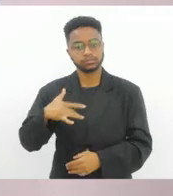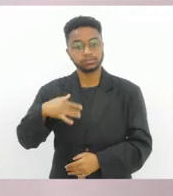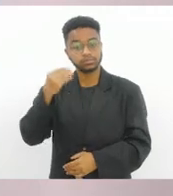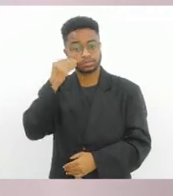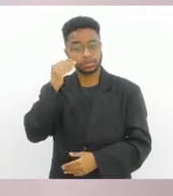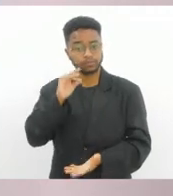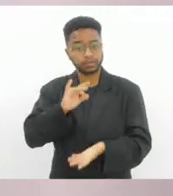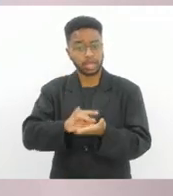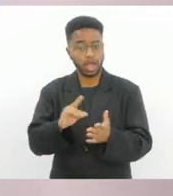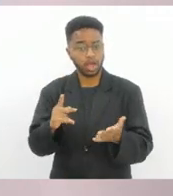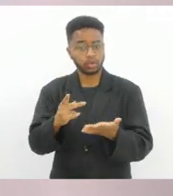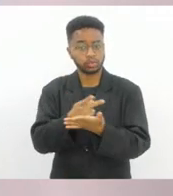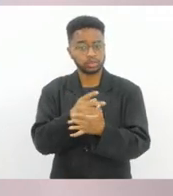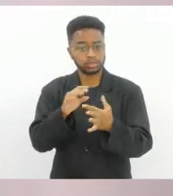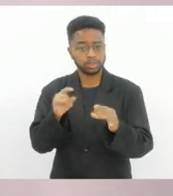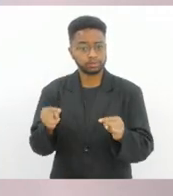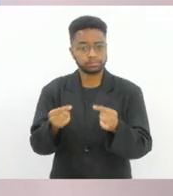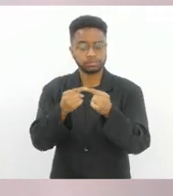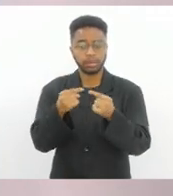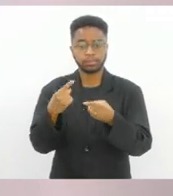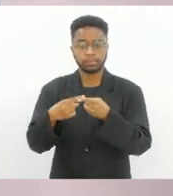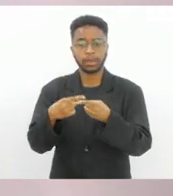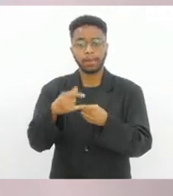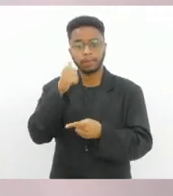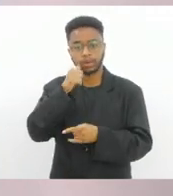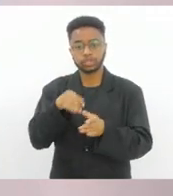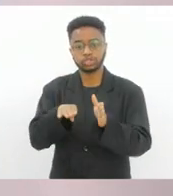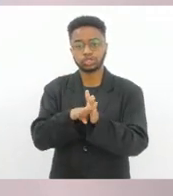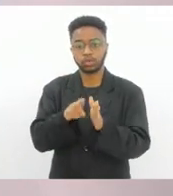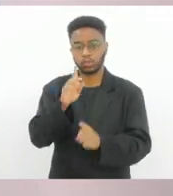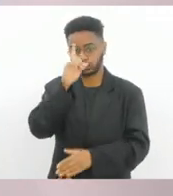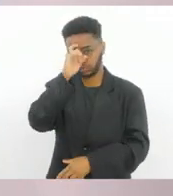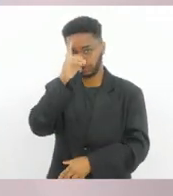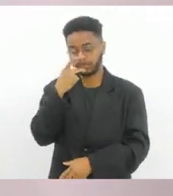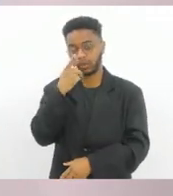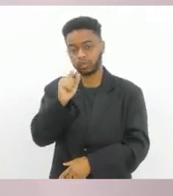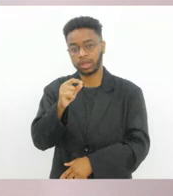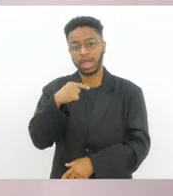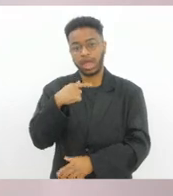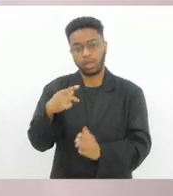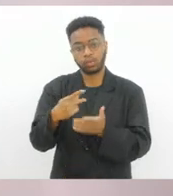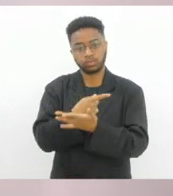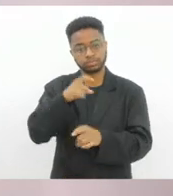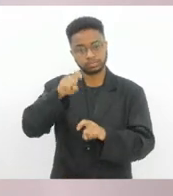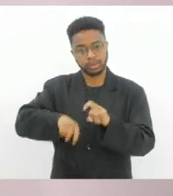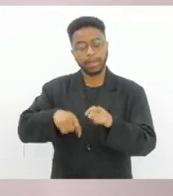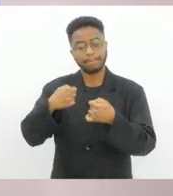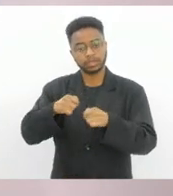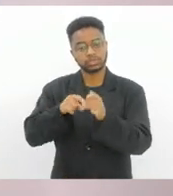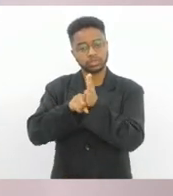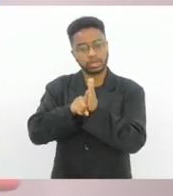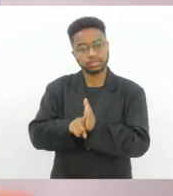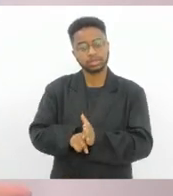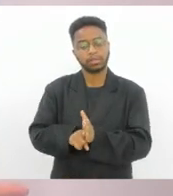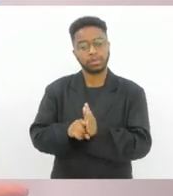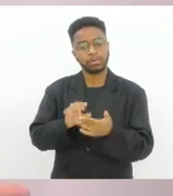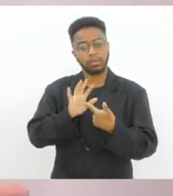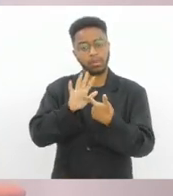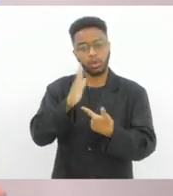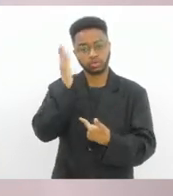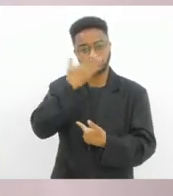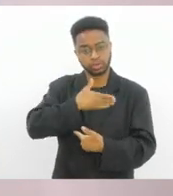procedimento real. Essa mulher chegue no hospital e diga fui estuprada, preciso de um exame de corpo de delito que comprove o